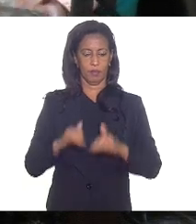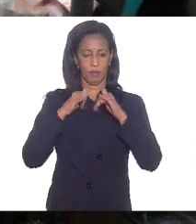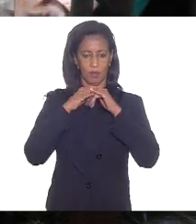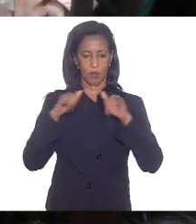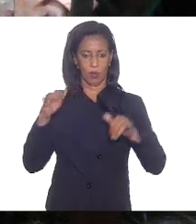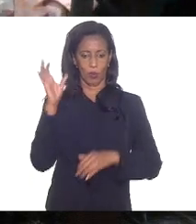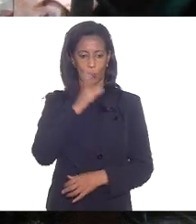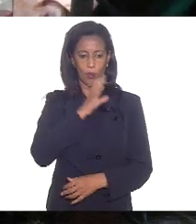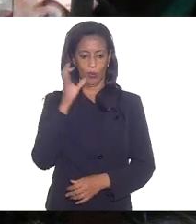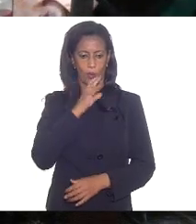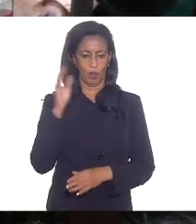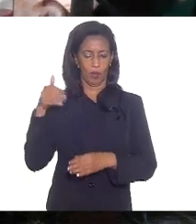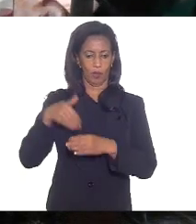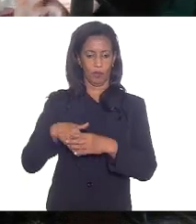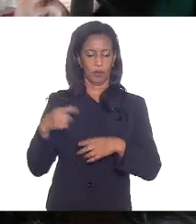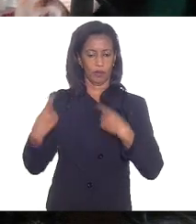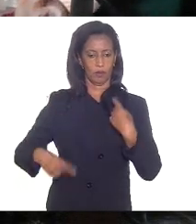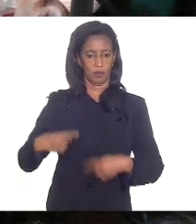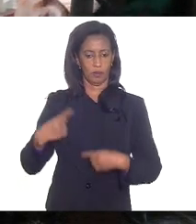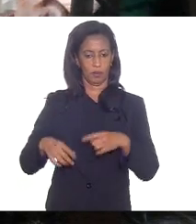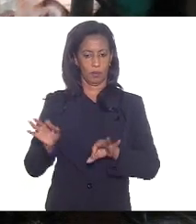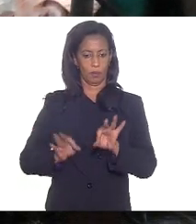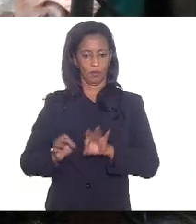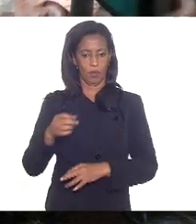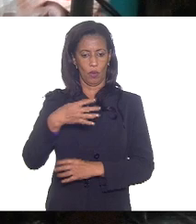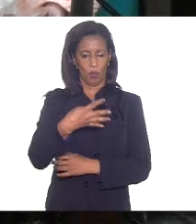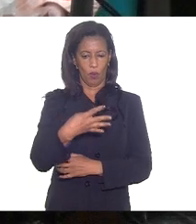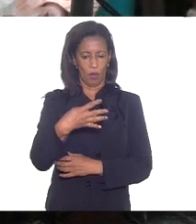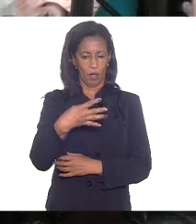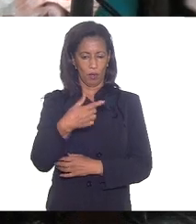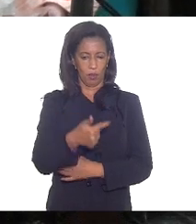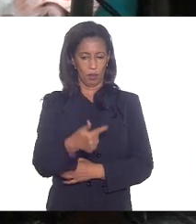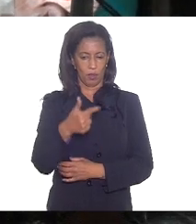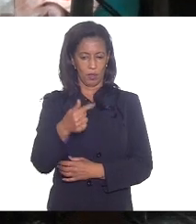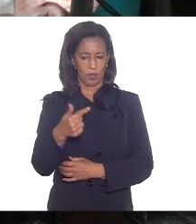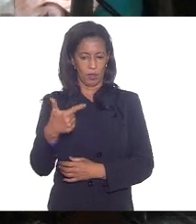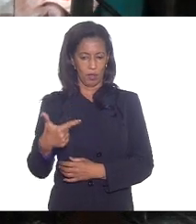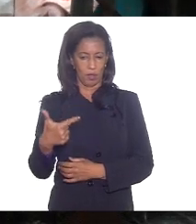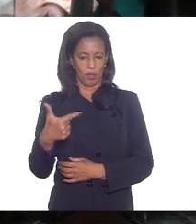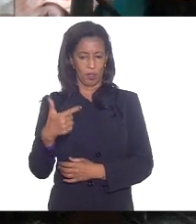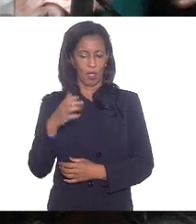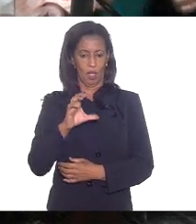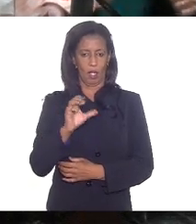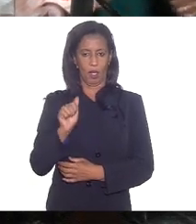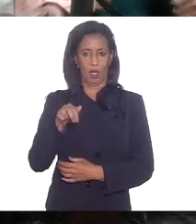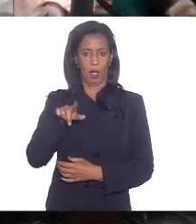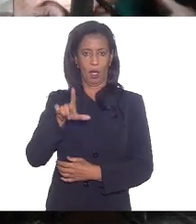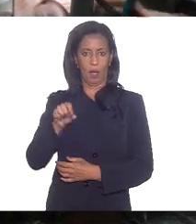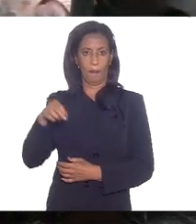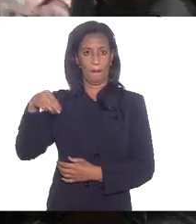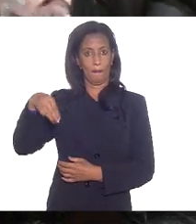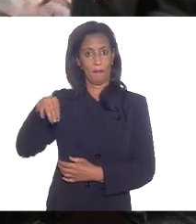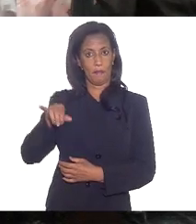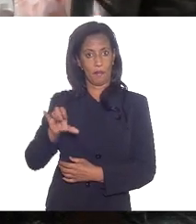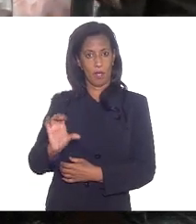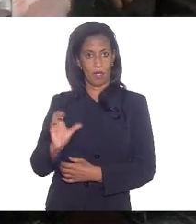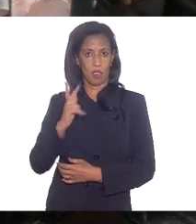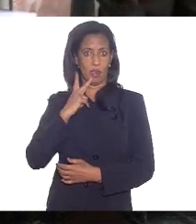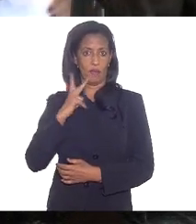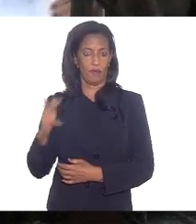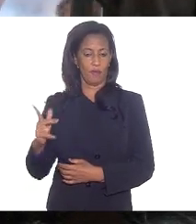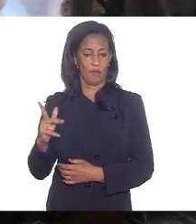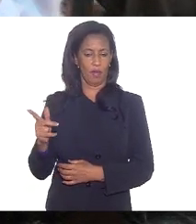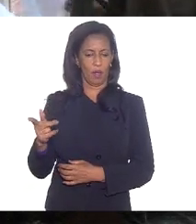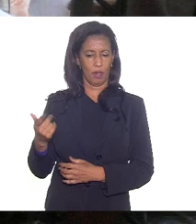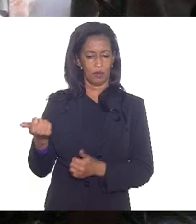Anuncio em regime de urgência, em votação, em discussão única, projeto de lei 4272 de 21, de autoria do deputado Carlos Mink. Dispõe sobre o procedimento para